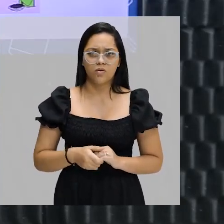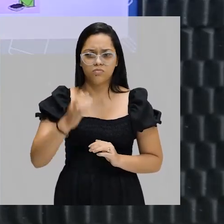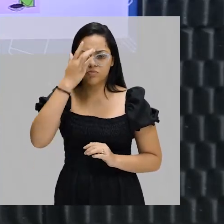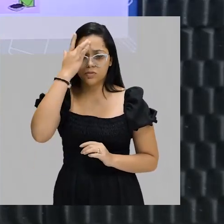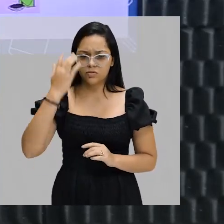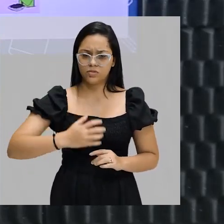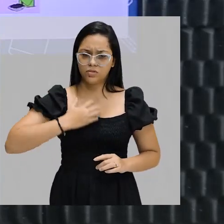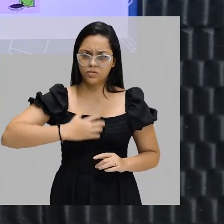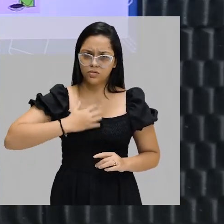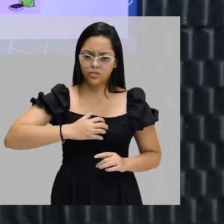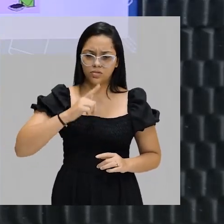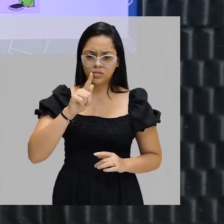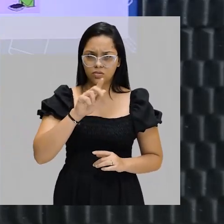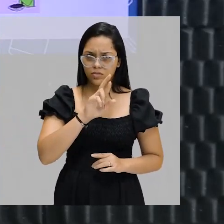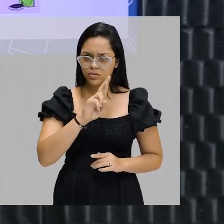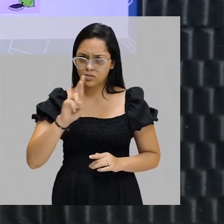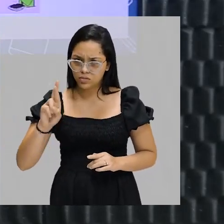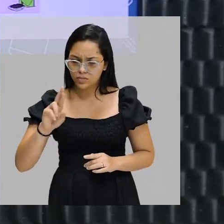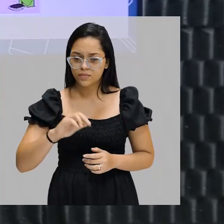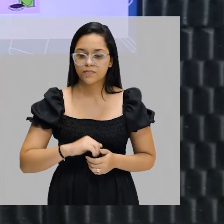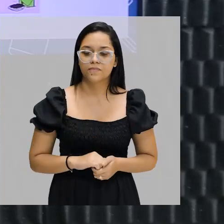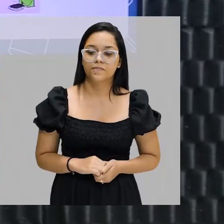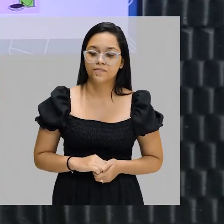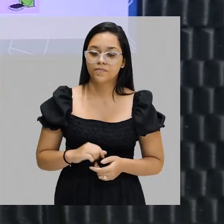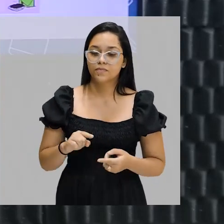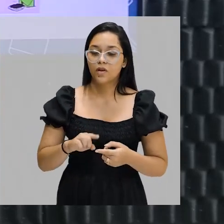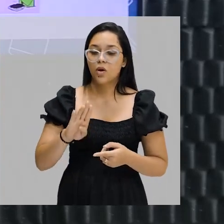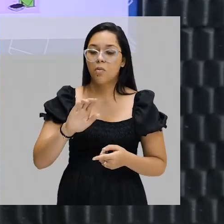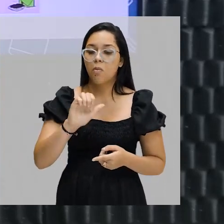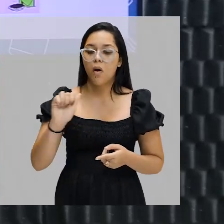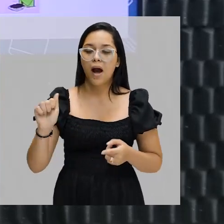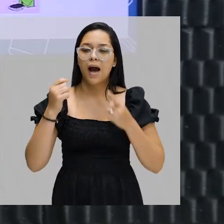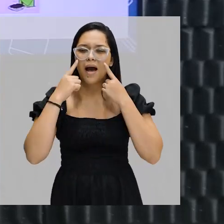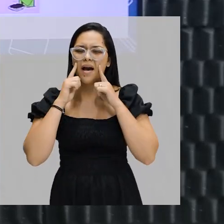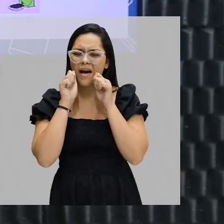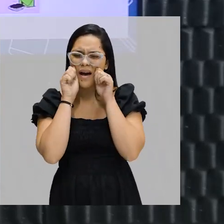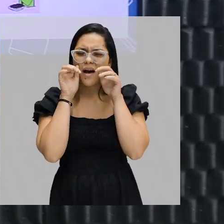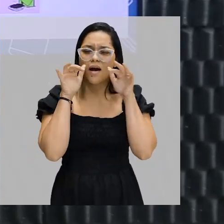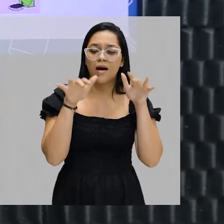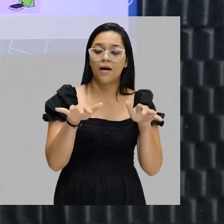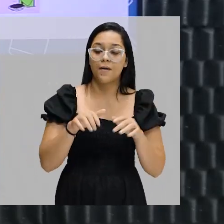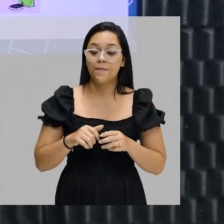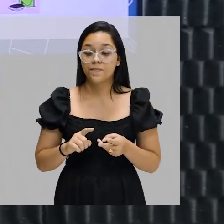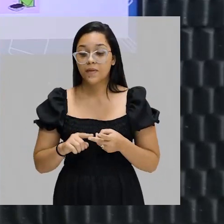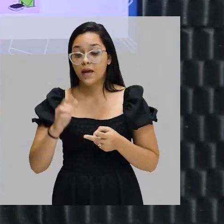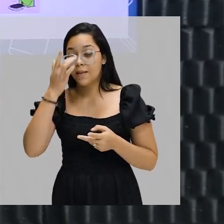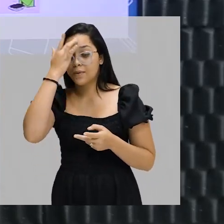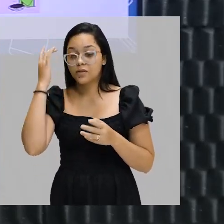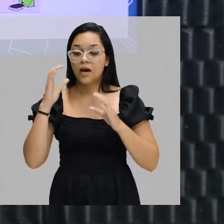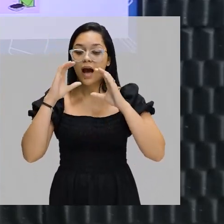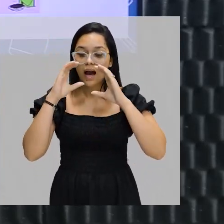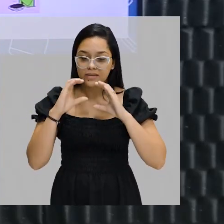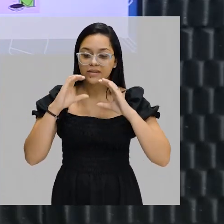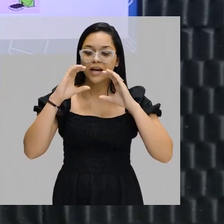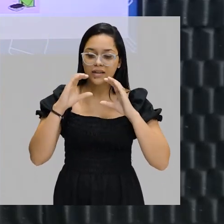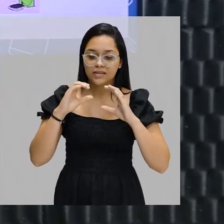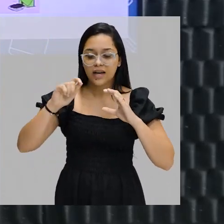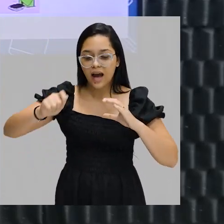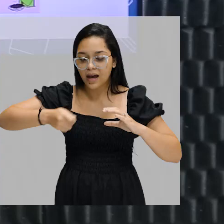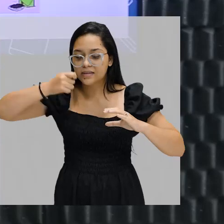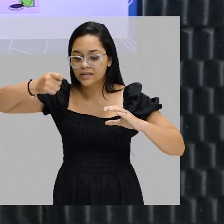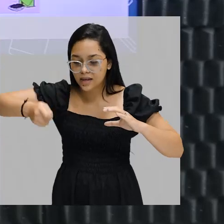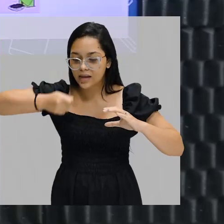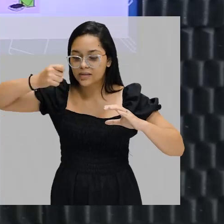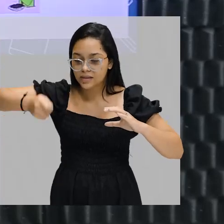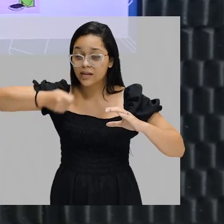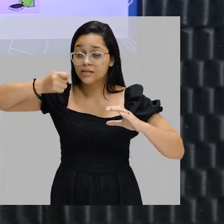raiva eu gosto de raiva o choro é o buá e a pessoa comendo é o chão porque é engraçado